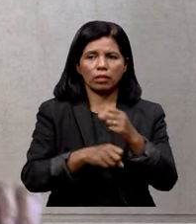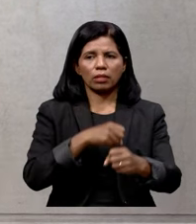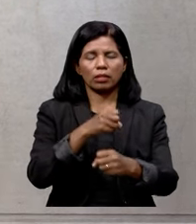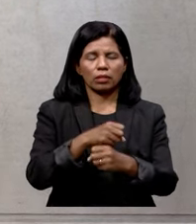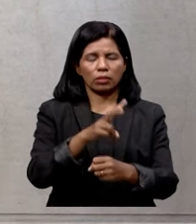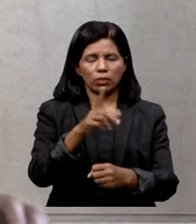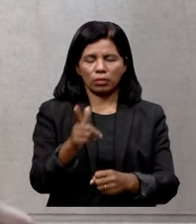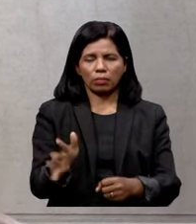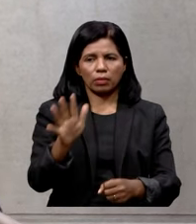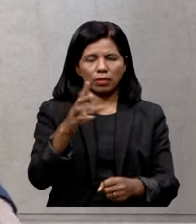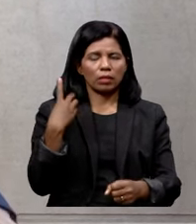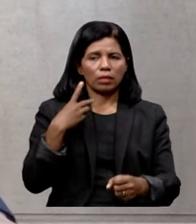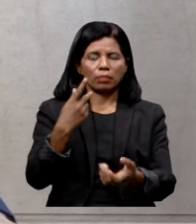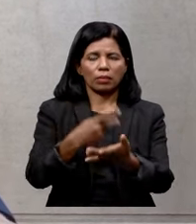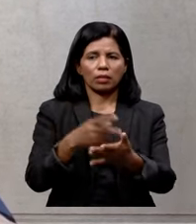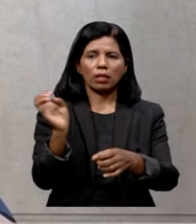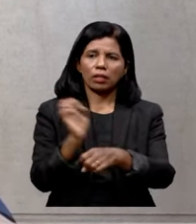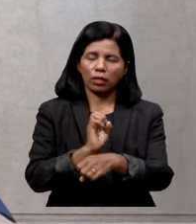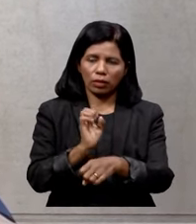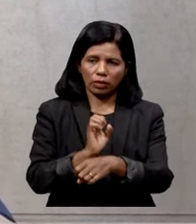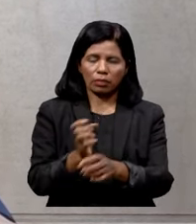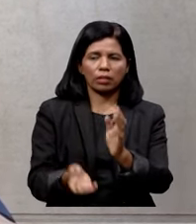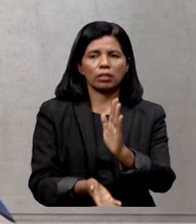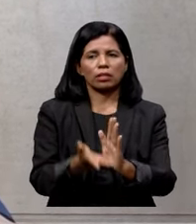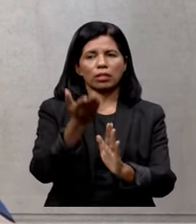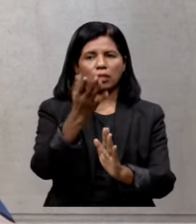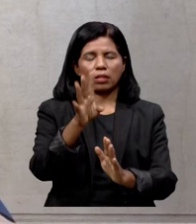2025 ninian ita projeta ita ninia economia se sai ba